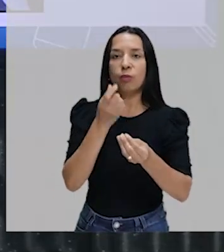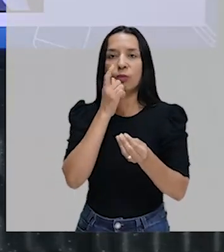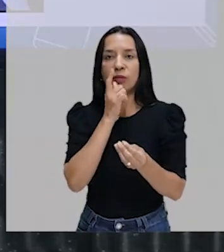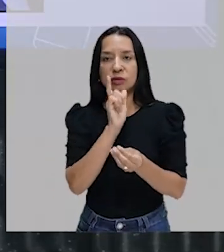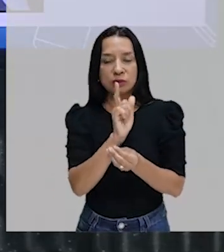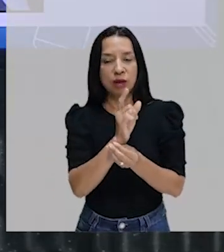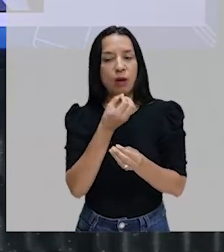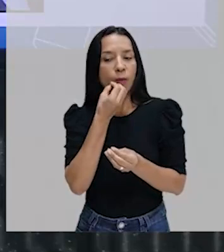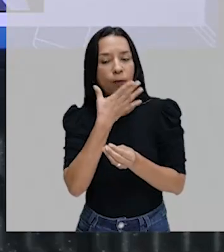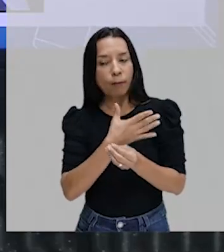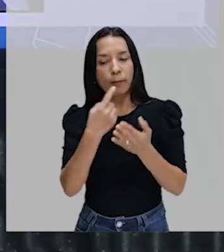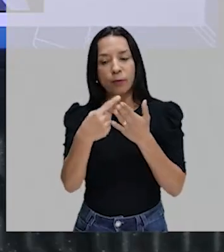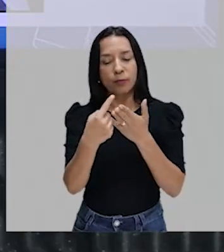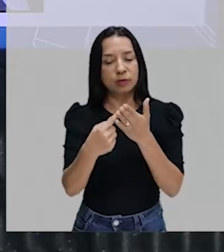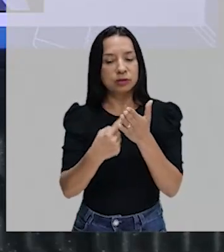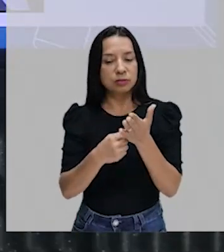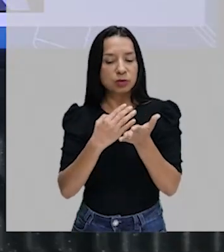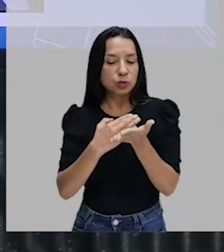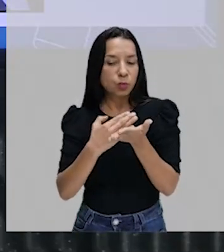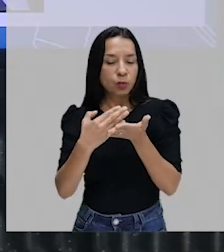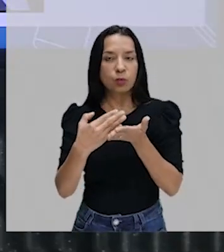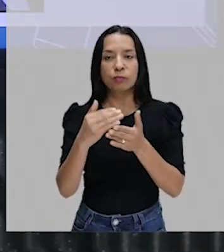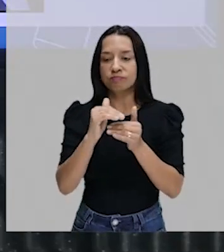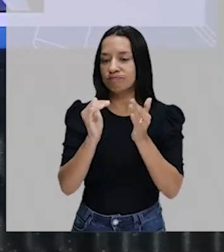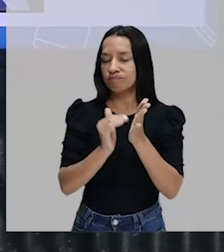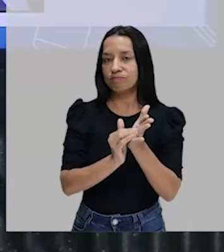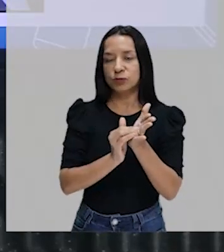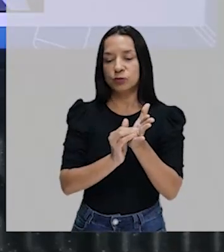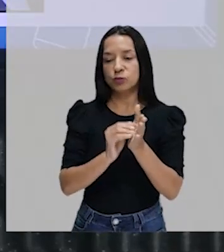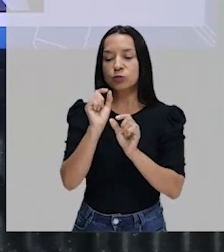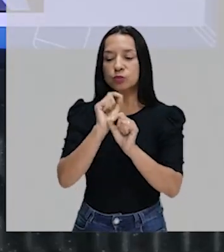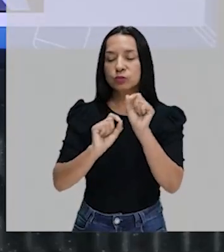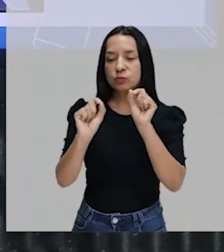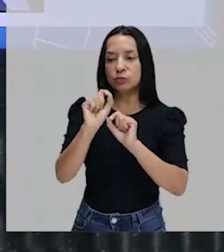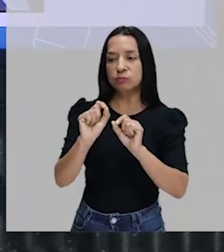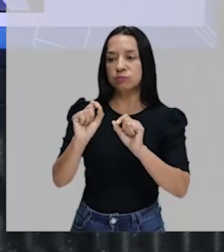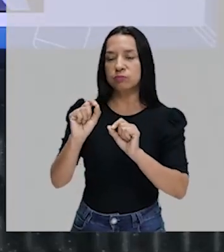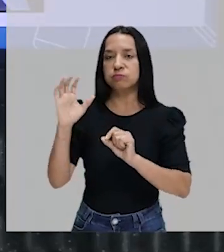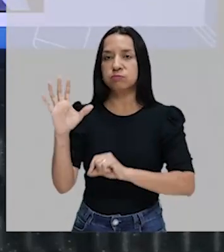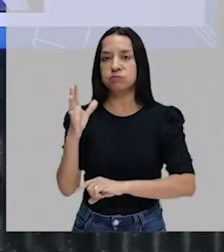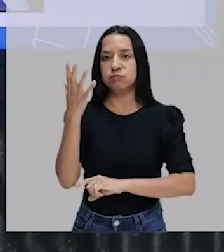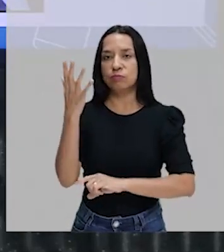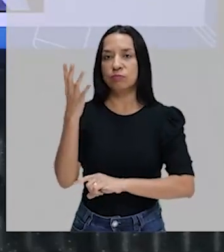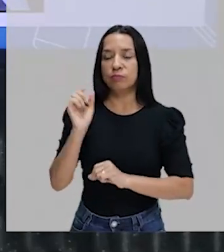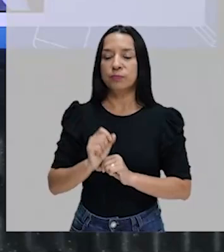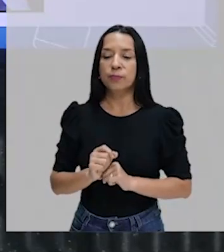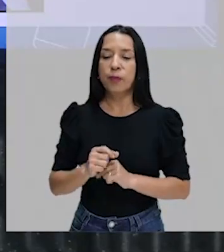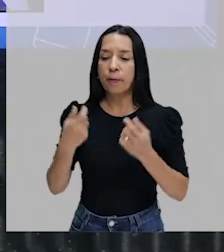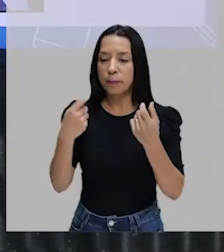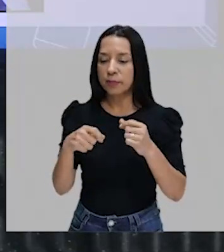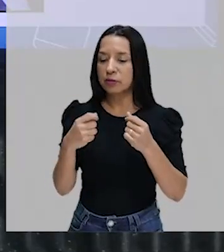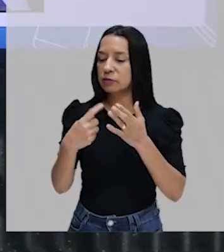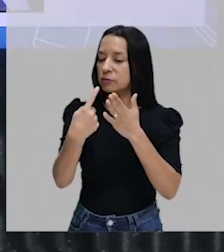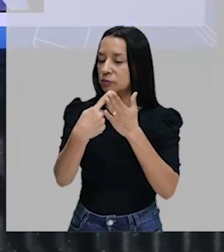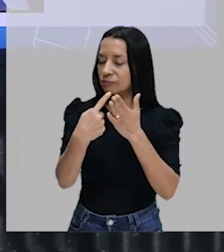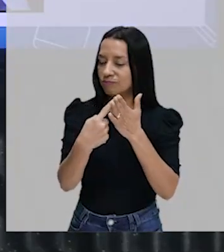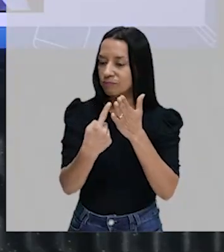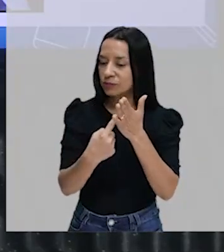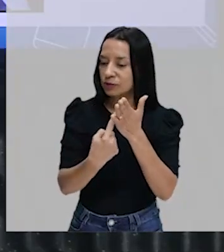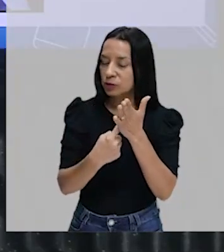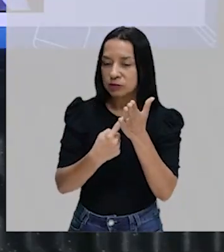planejamento é o início de tudo o que vai vir a acontecer. Então, eu preciso